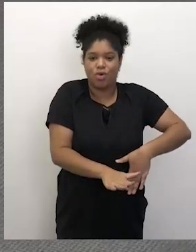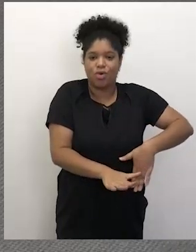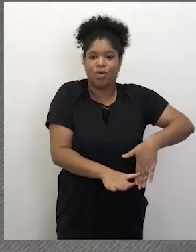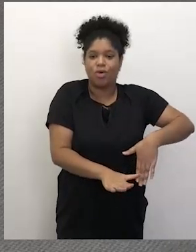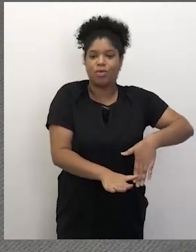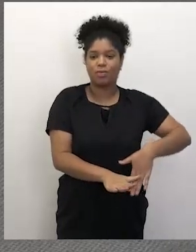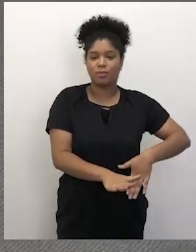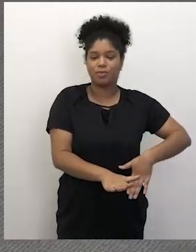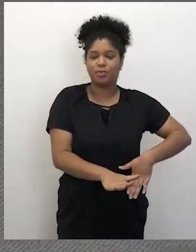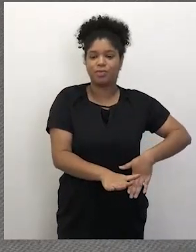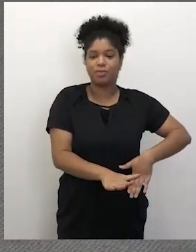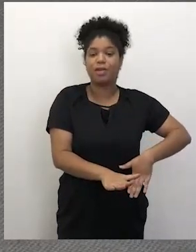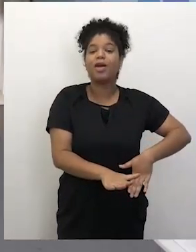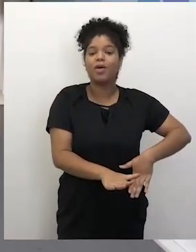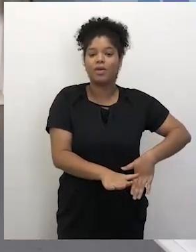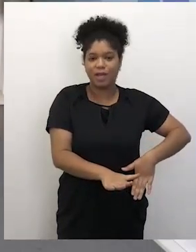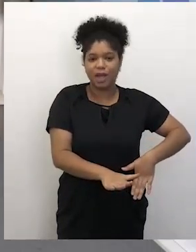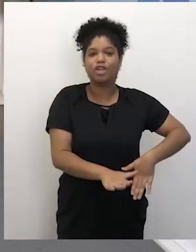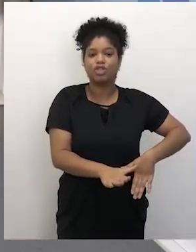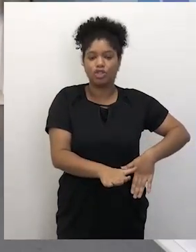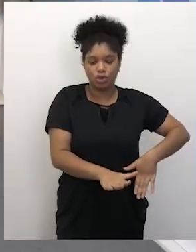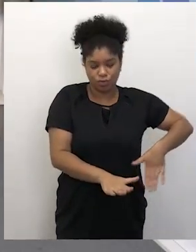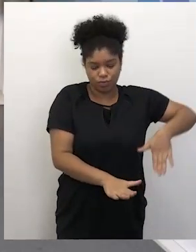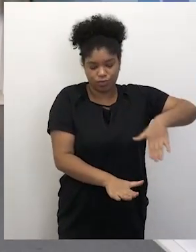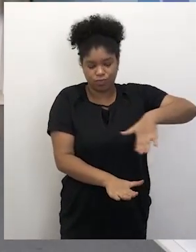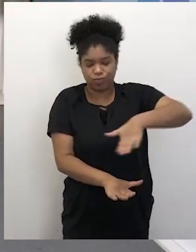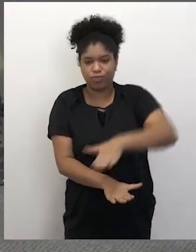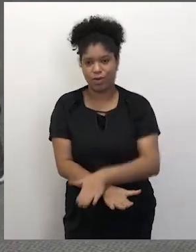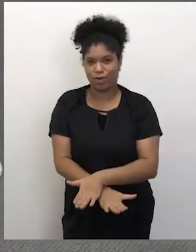trás. Certo. E aí eu volto, ó. Pam.